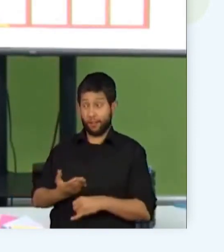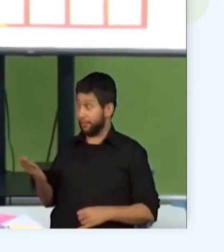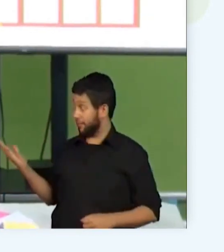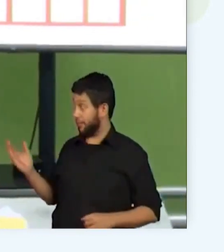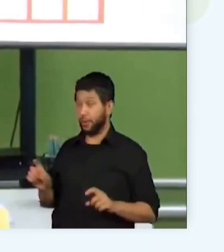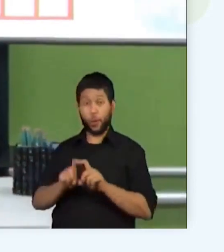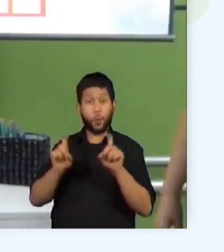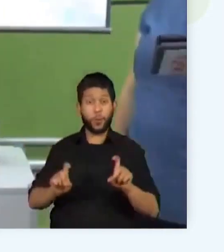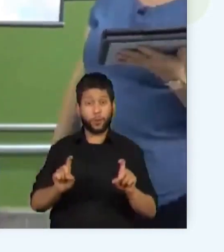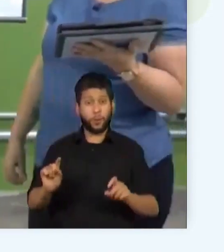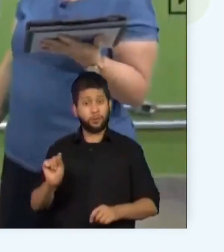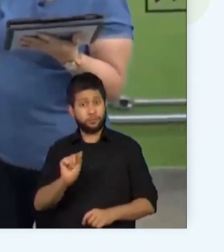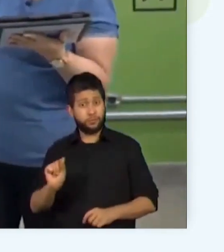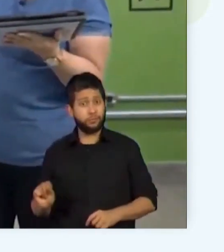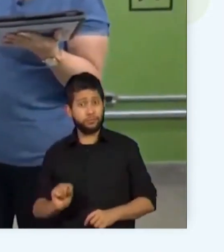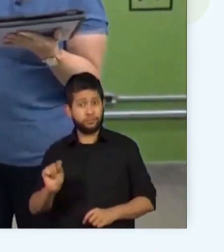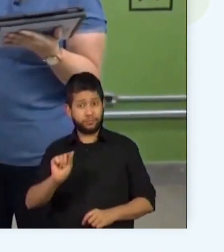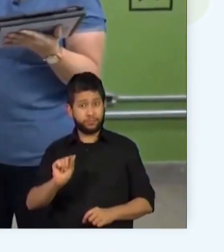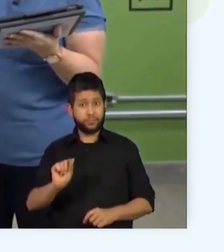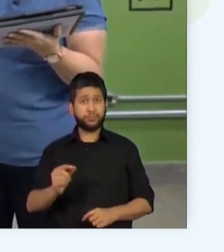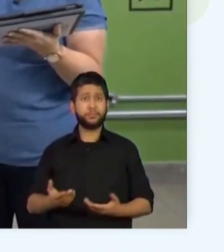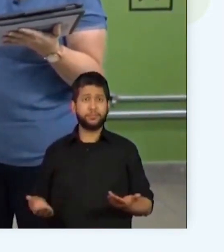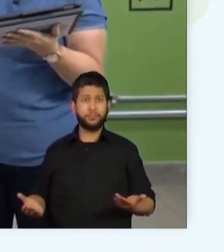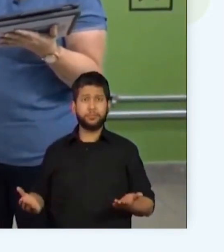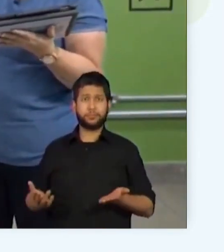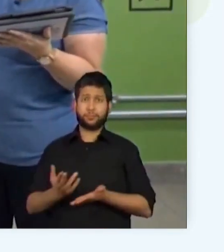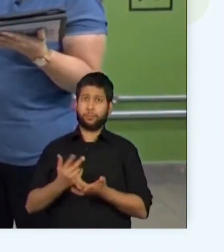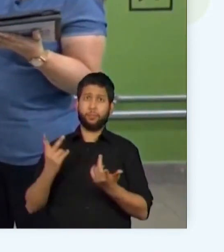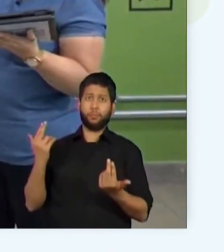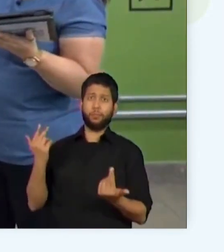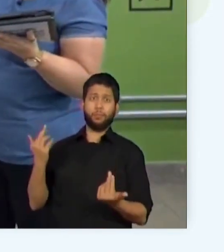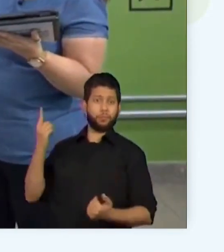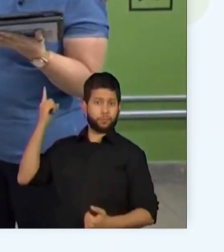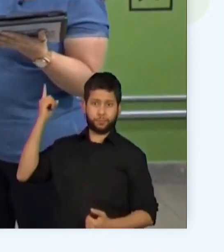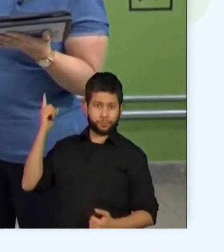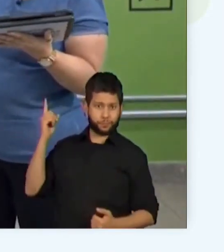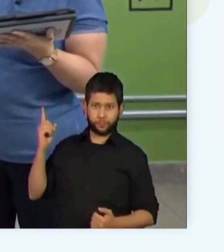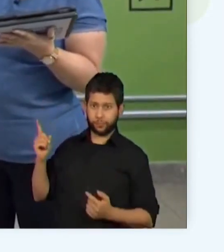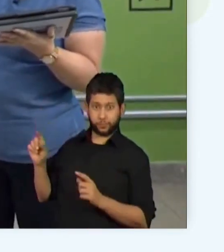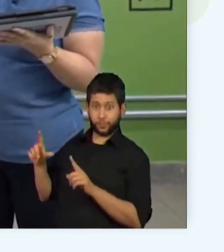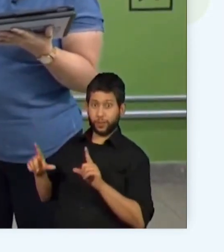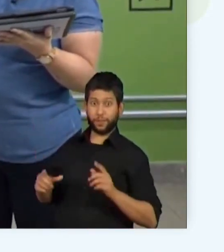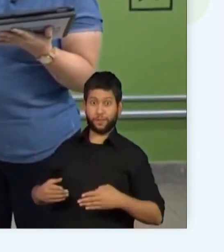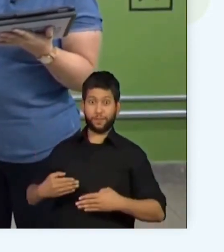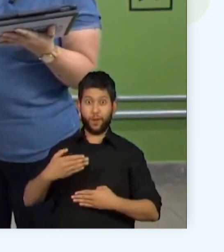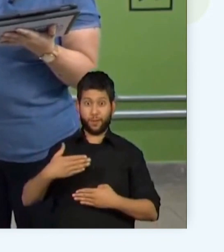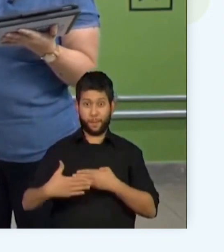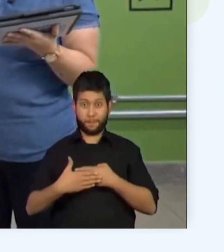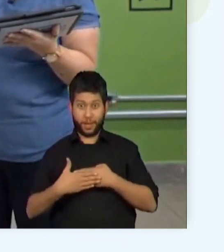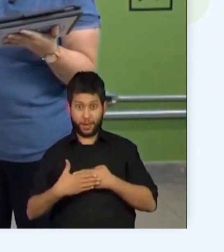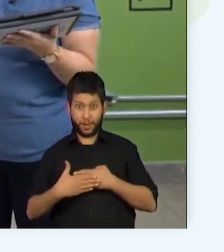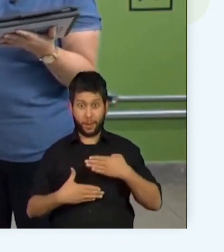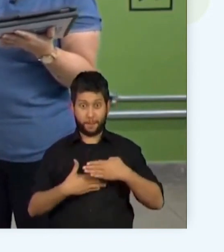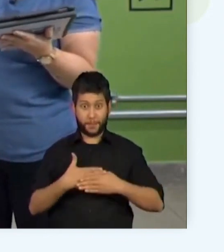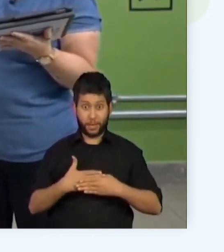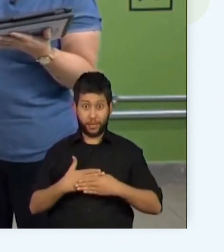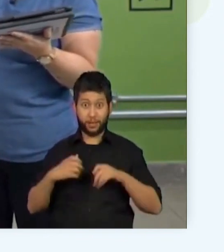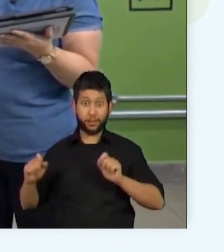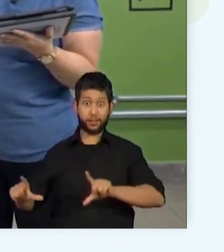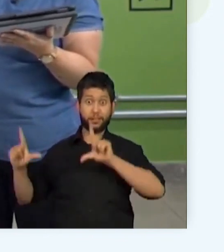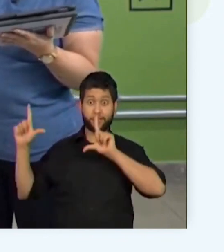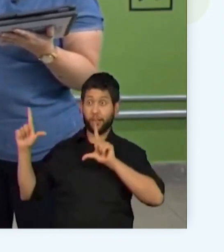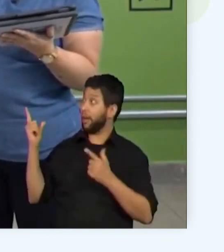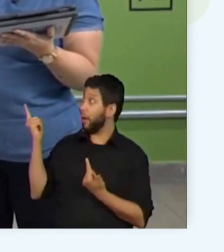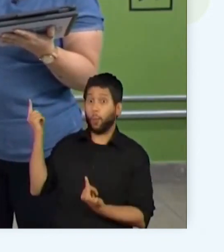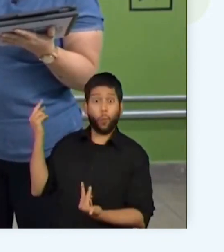Esse mesmo que vocês estão vendo ali na tela, tá, da TV, vocês também estão vendo aqui nas minhas mãos. Então, de repente, tem alguém na sua escola que sabe